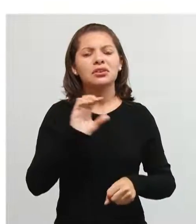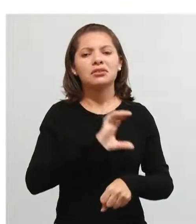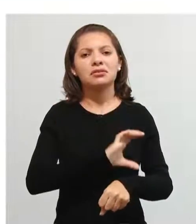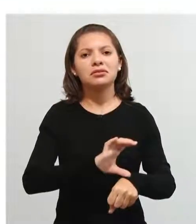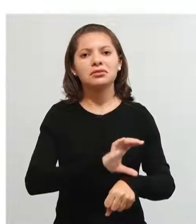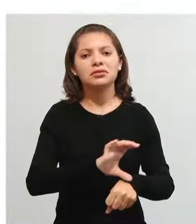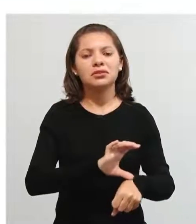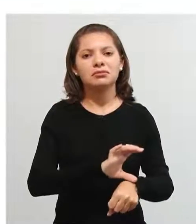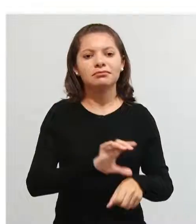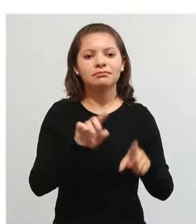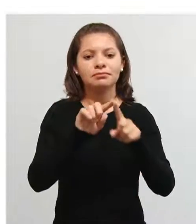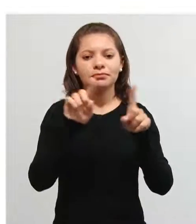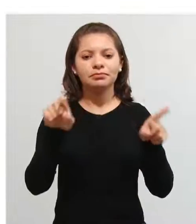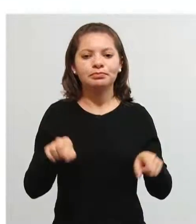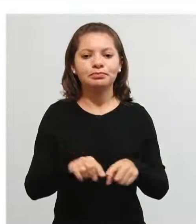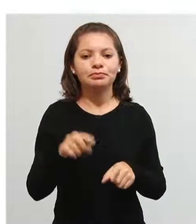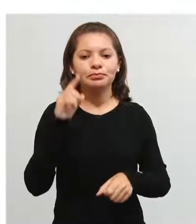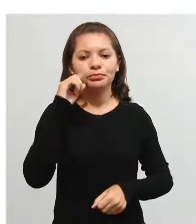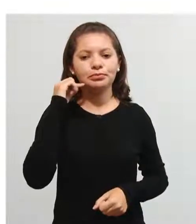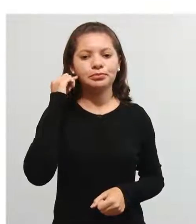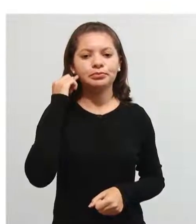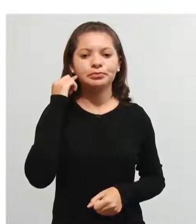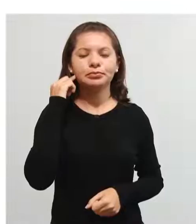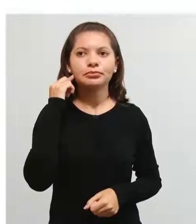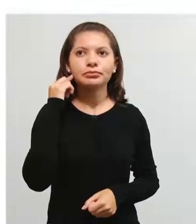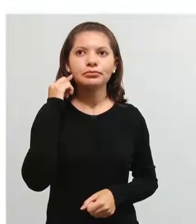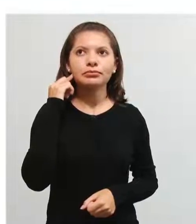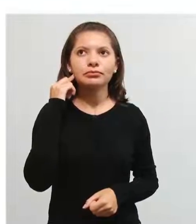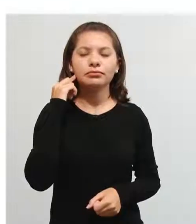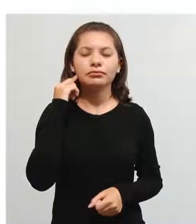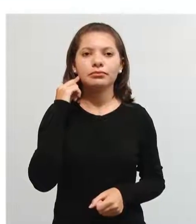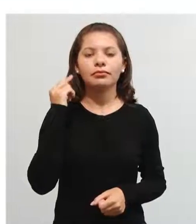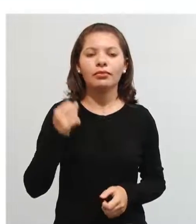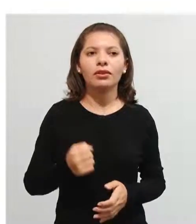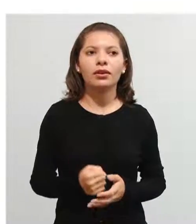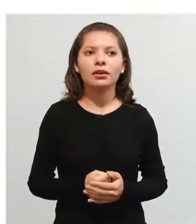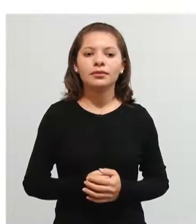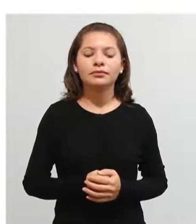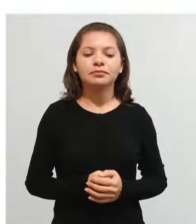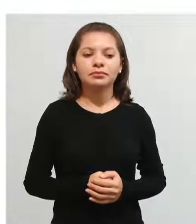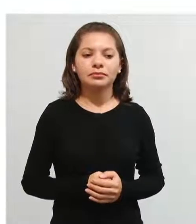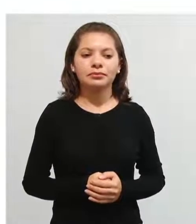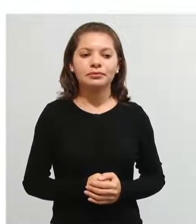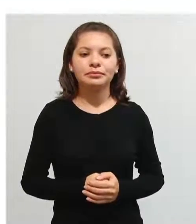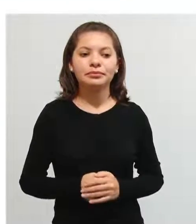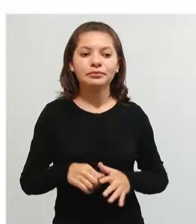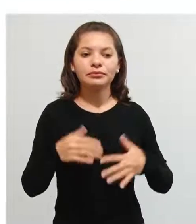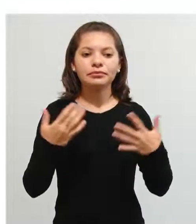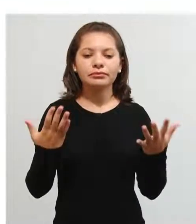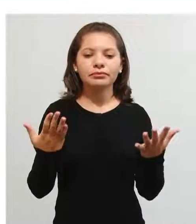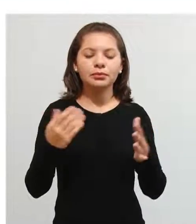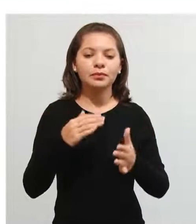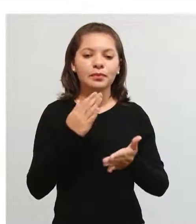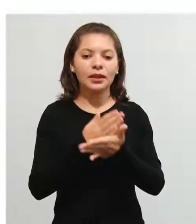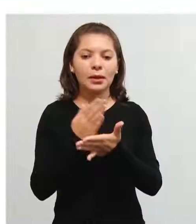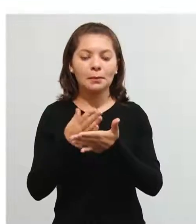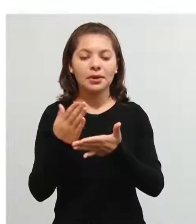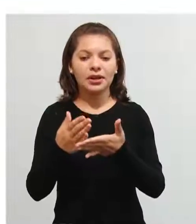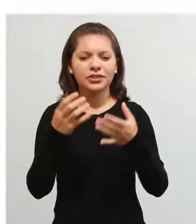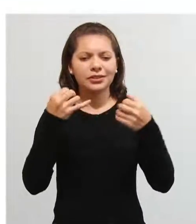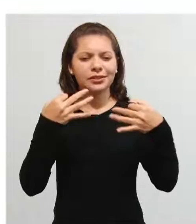rígida, tá? Então, o nosso sistema constitucional tributário, ou seja, a parte que